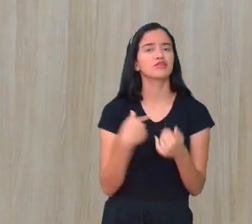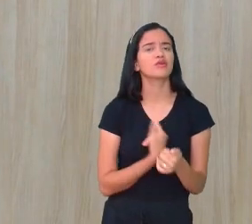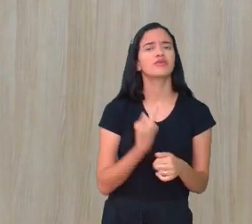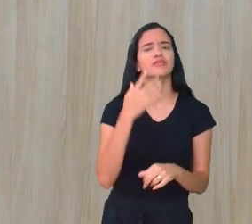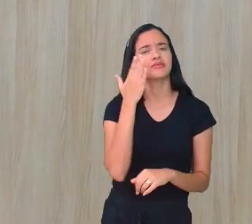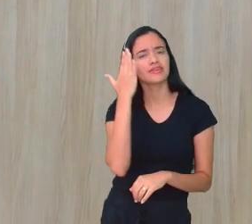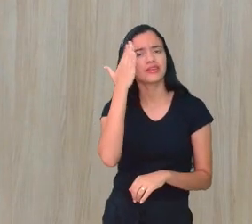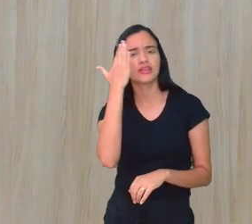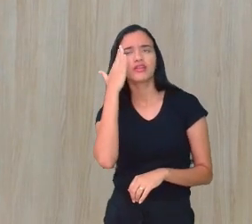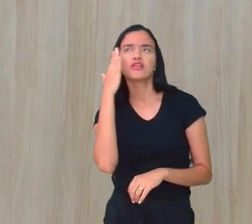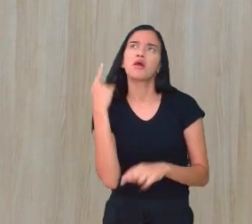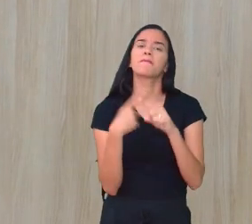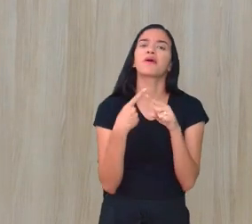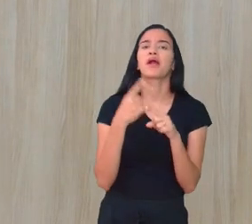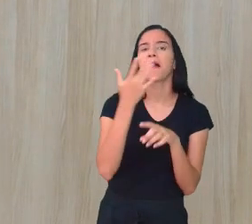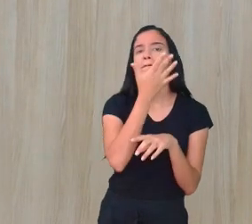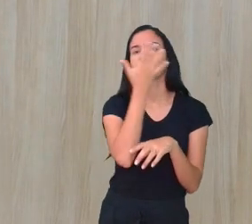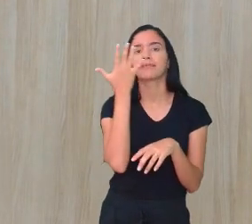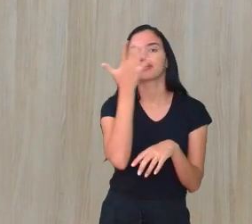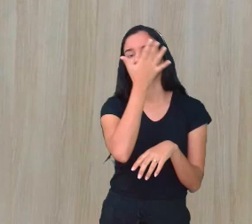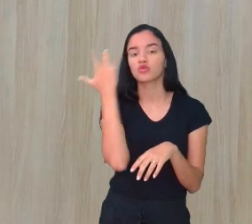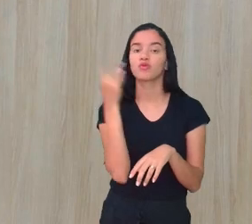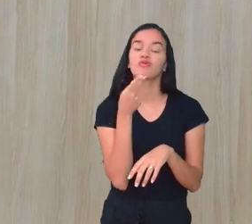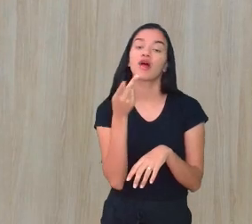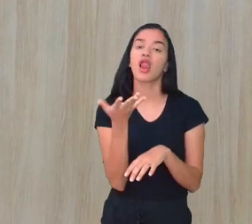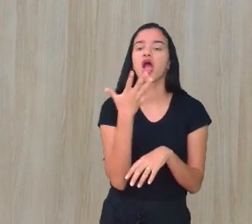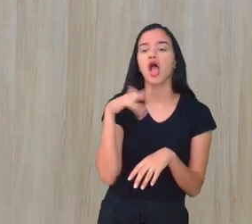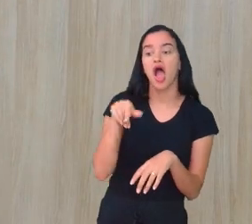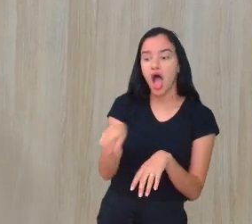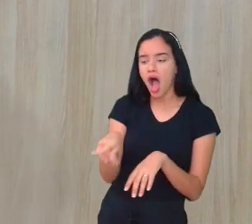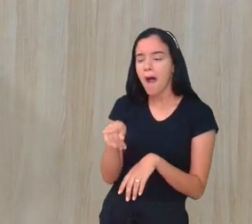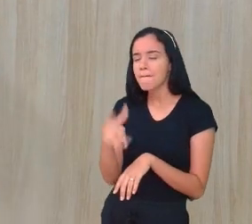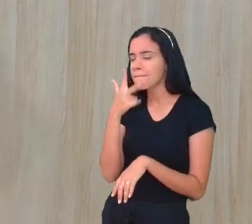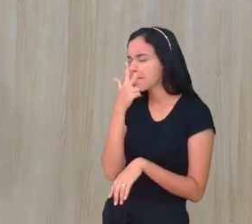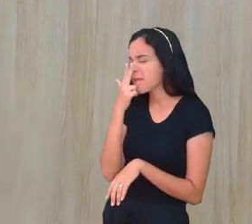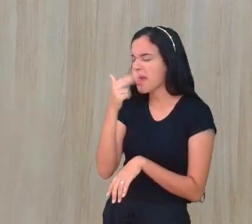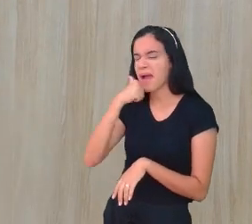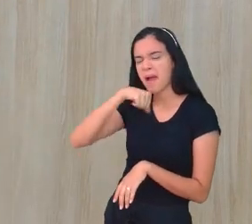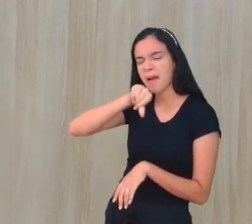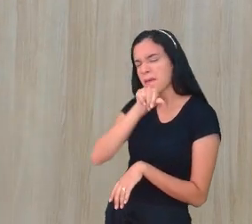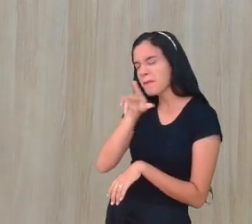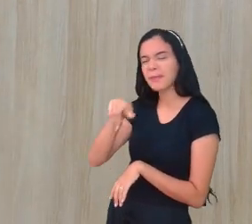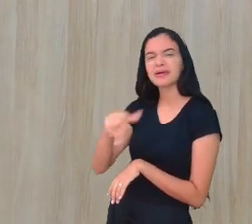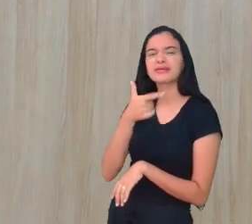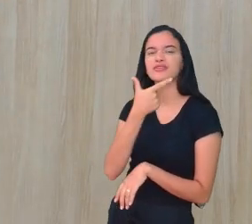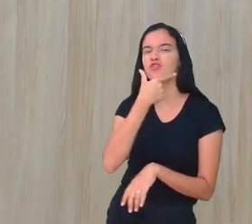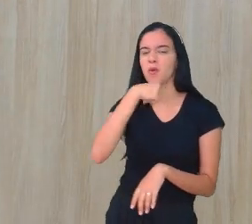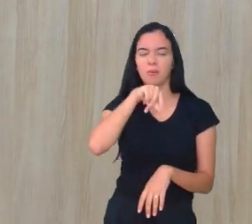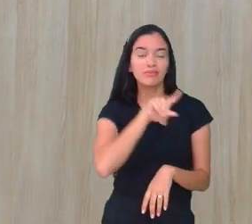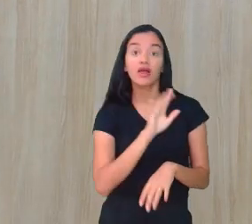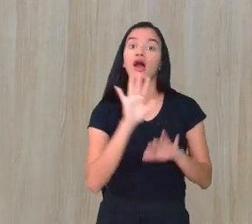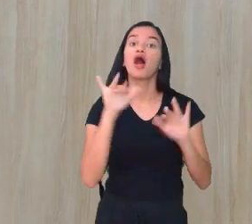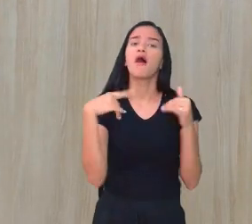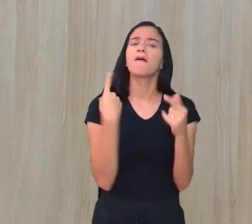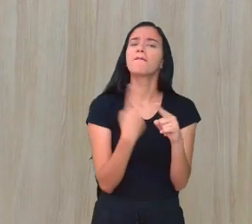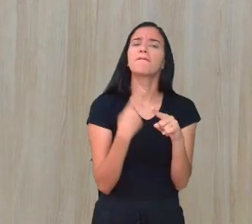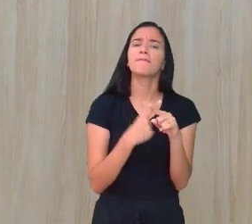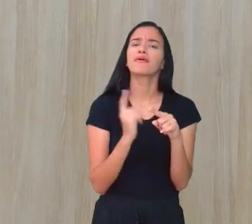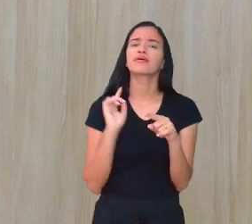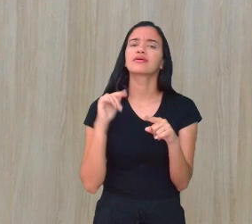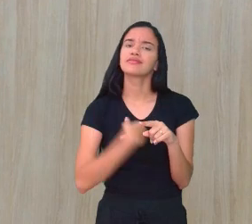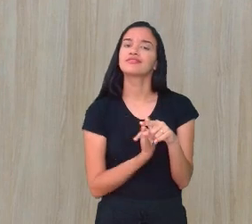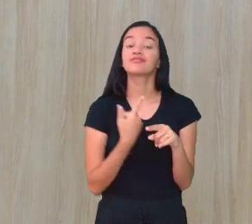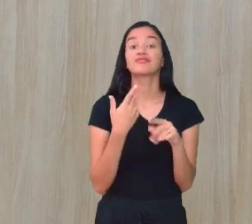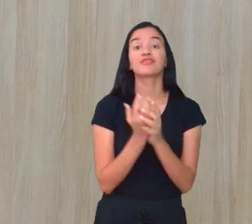entendendo. Porque às vezes a pessoa diz, né? É muito comum quando a gente vê uma criança, é a cara da mãe, é a cara do pai, né? Porque a gente está falando ali